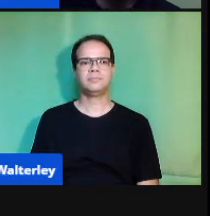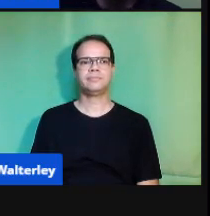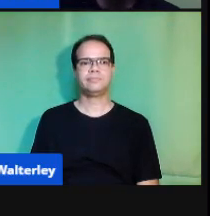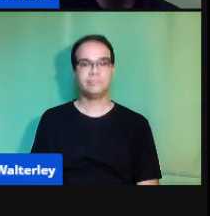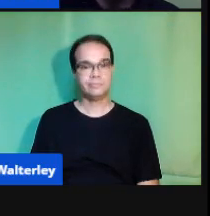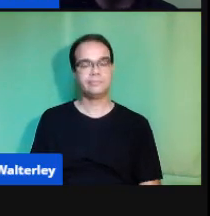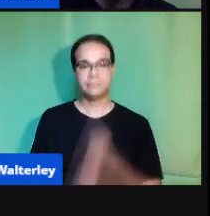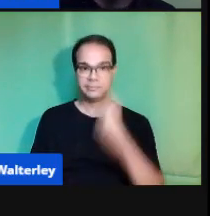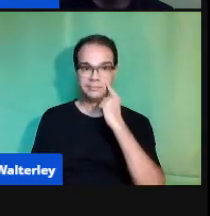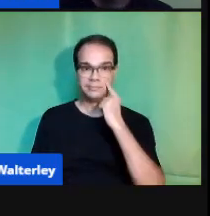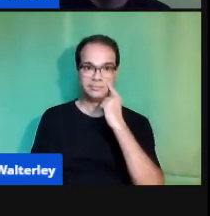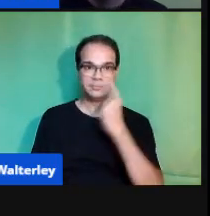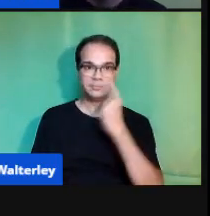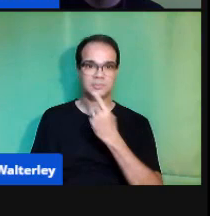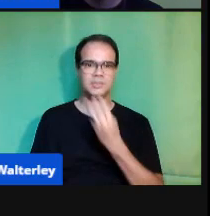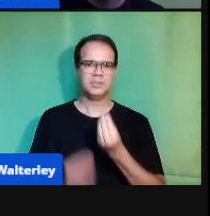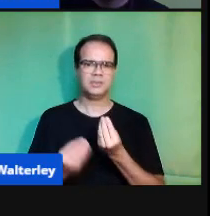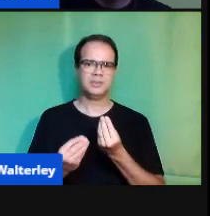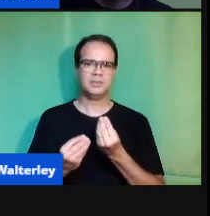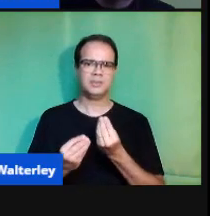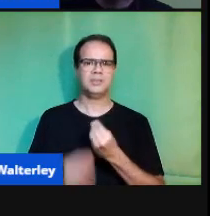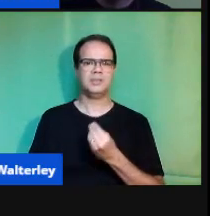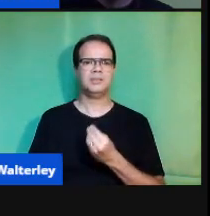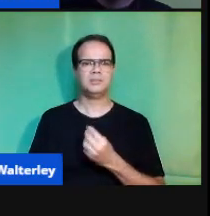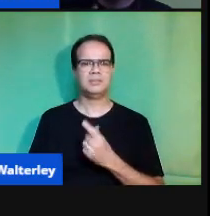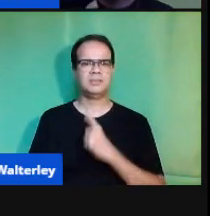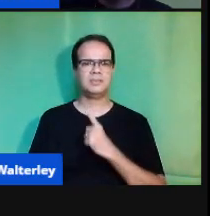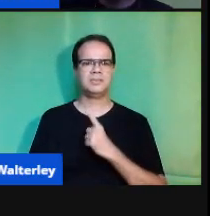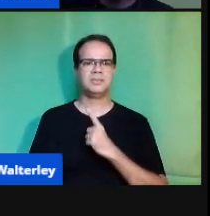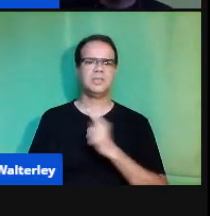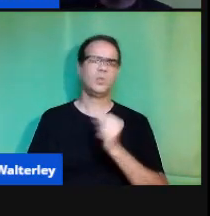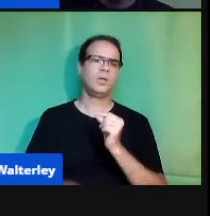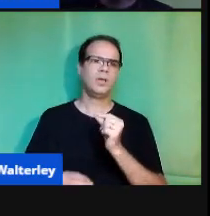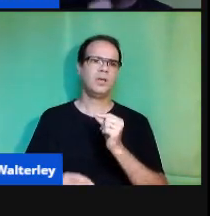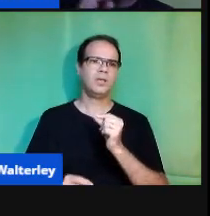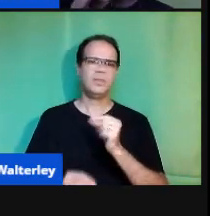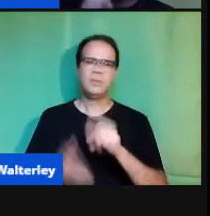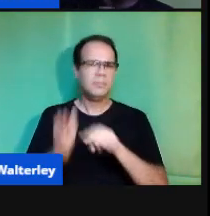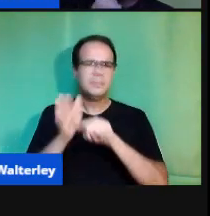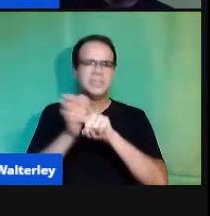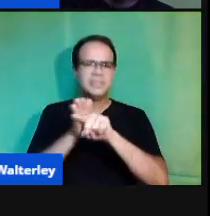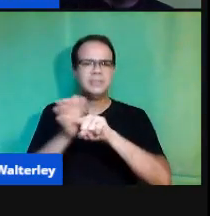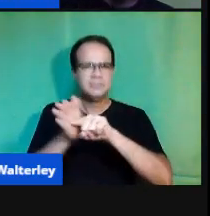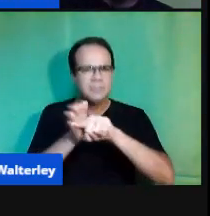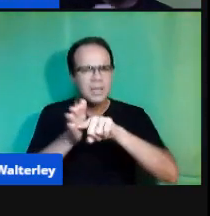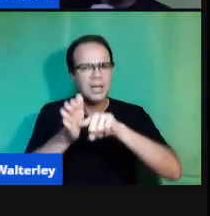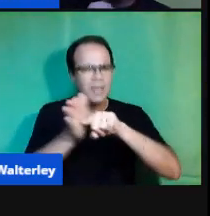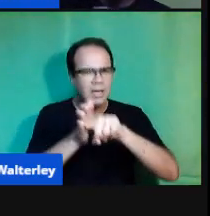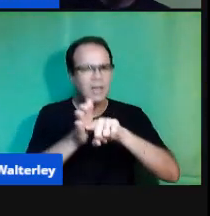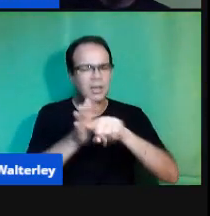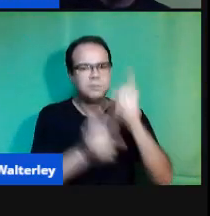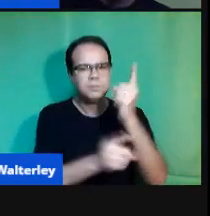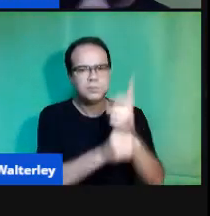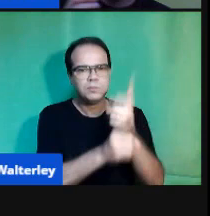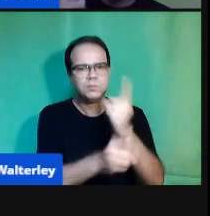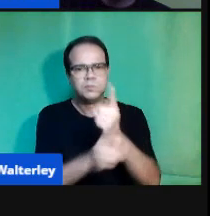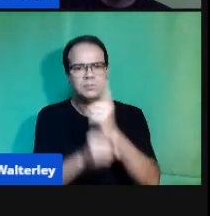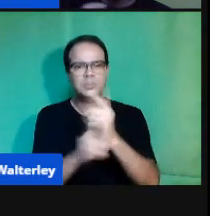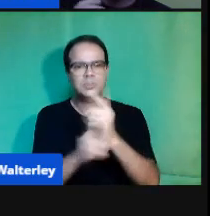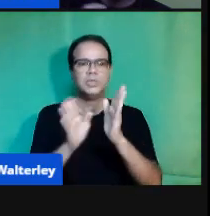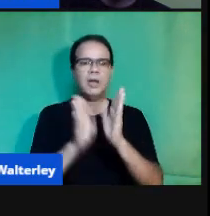Então, esse aqui é um documentário mais quadradinho, mais em cima de uma pesquisa. Tudo já está certinho no